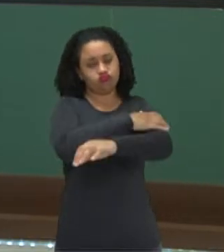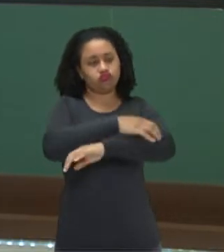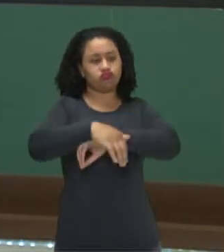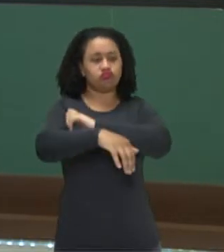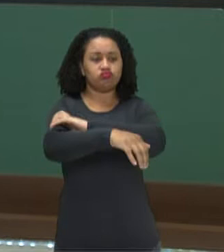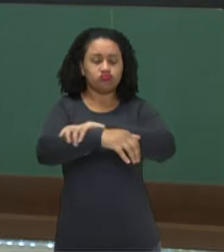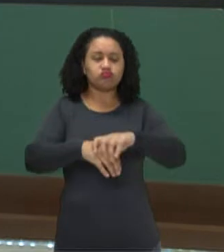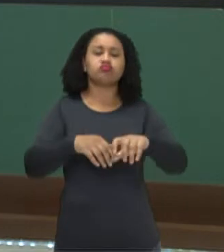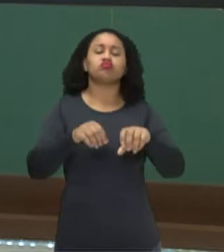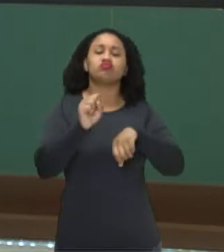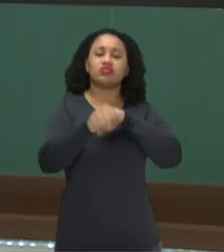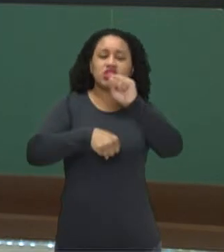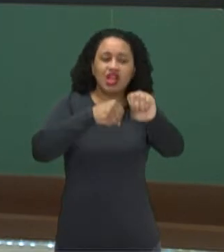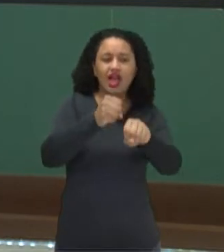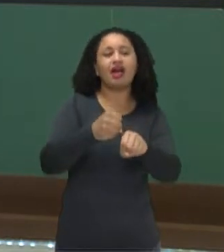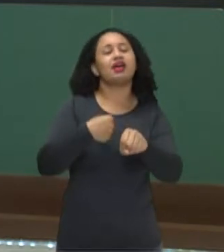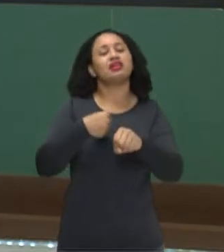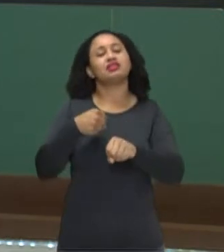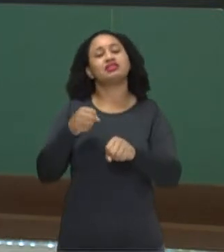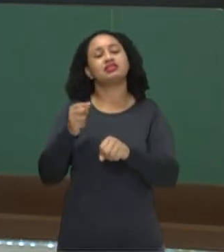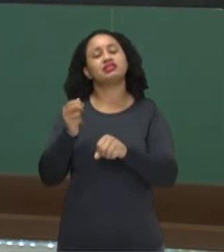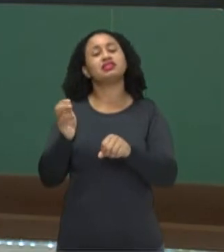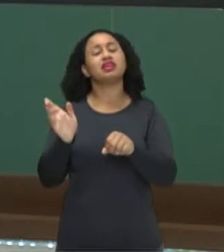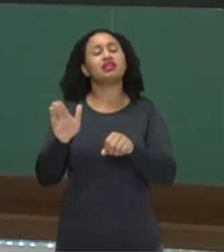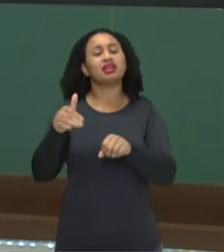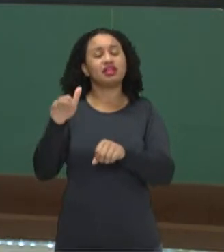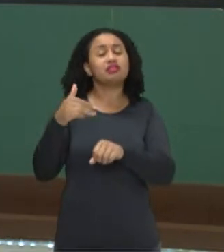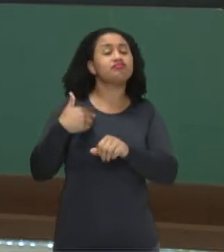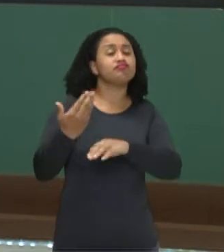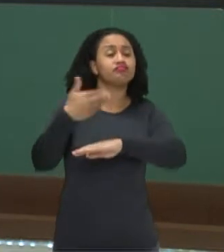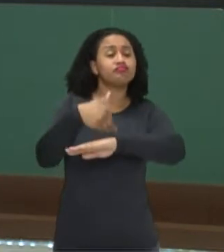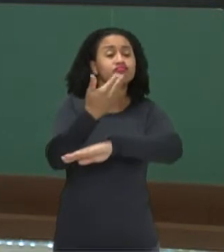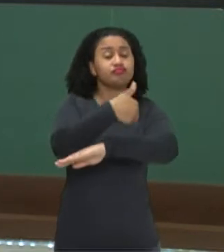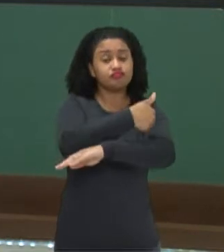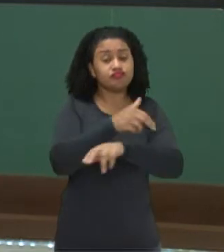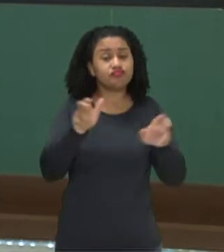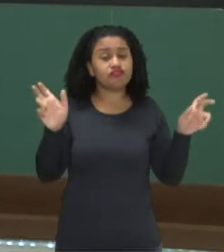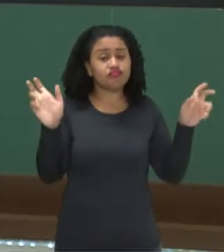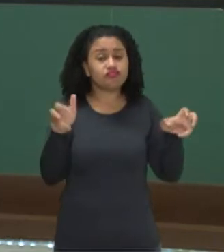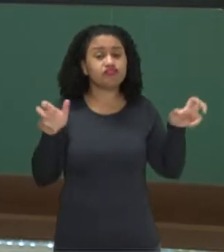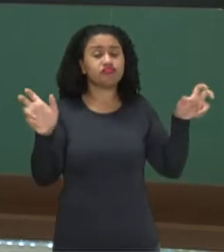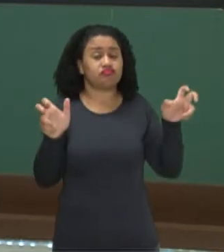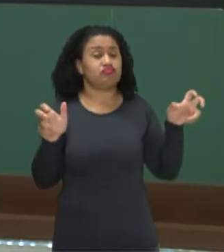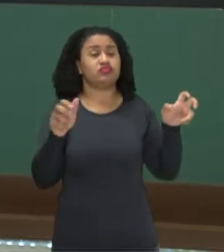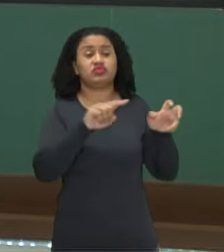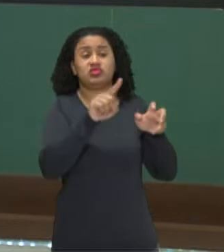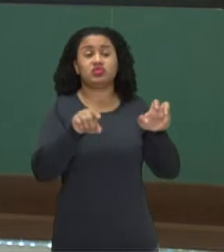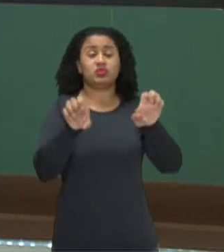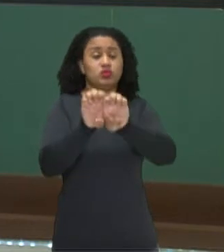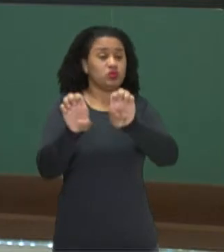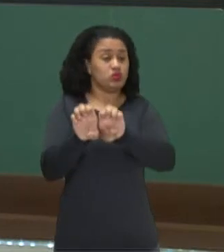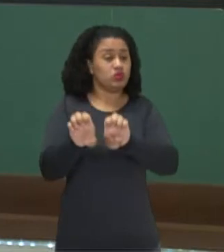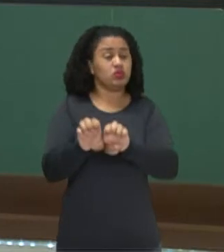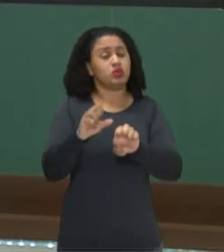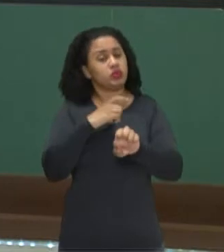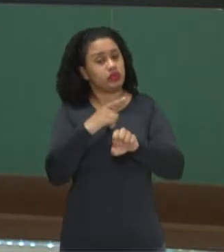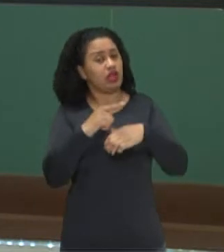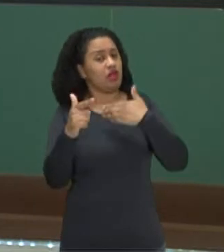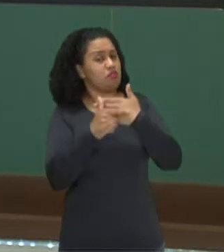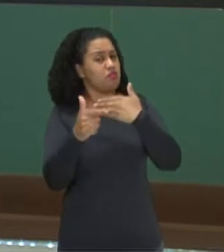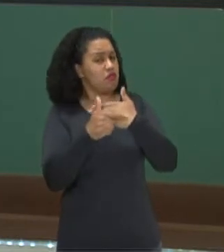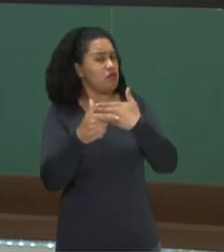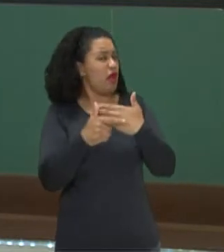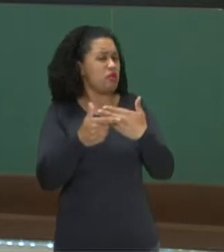na nadadeira do golfinho e na asa do morcego, todas essas estruturas têm basicamente as mesmas